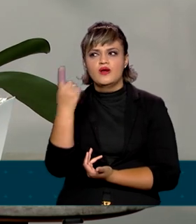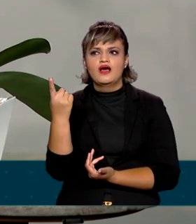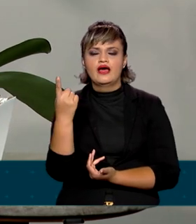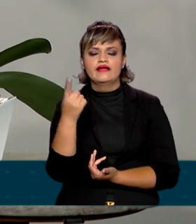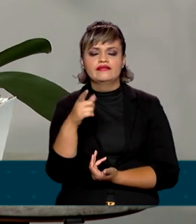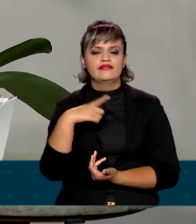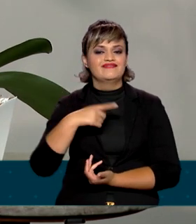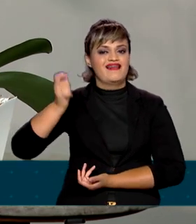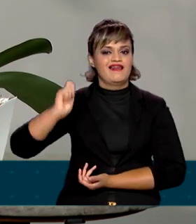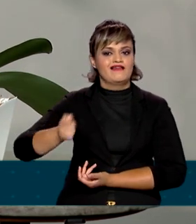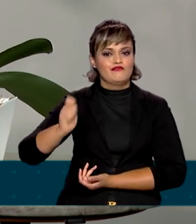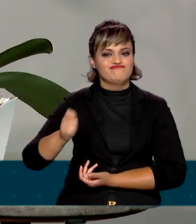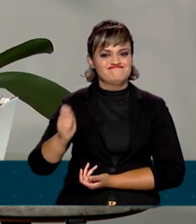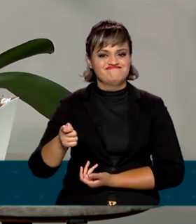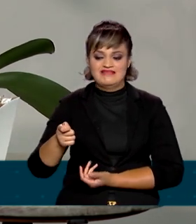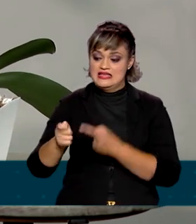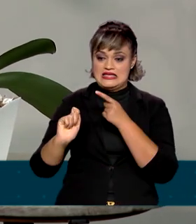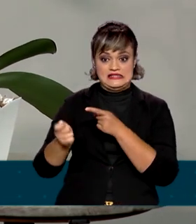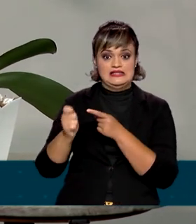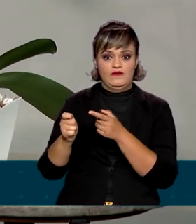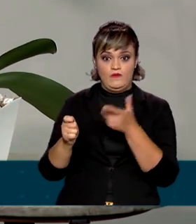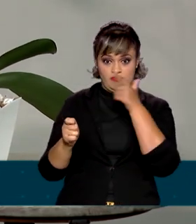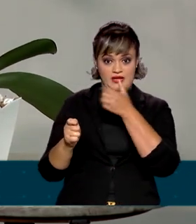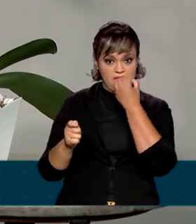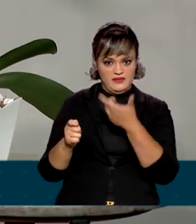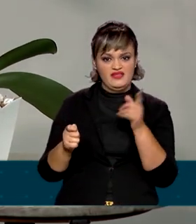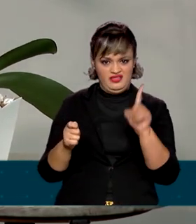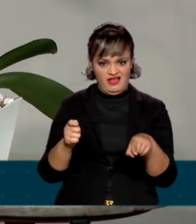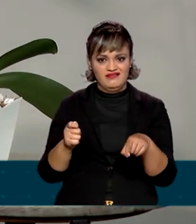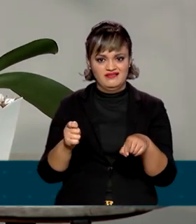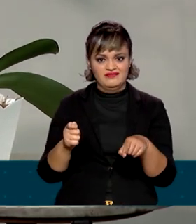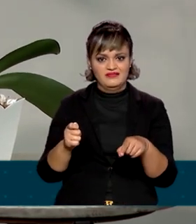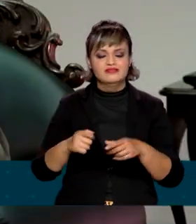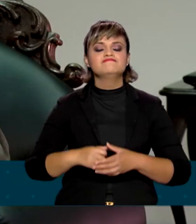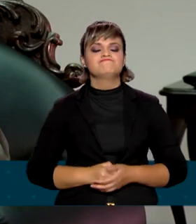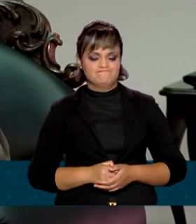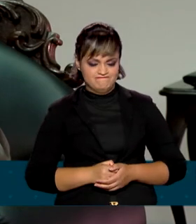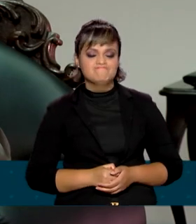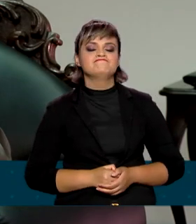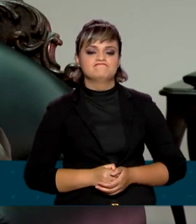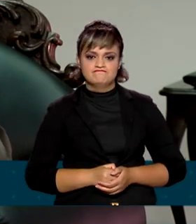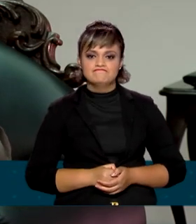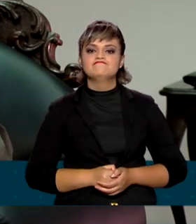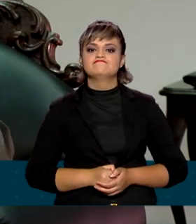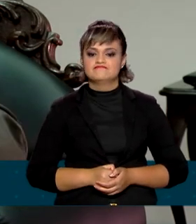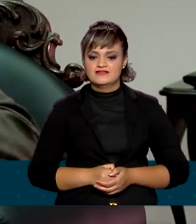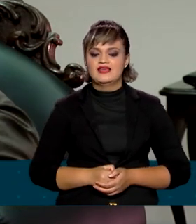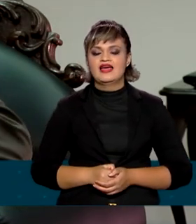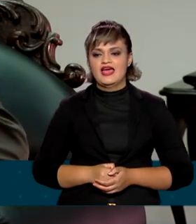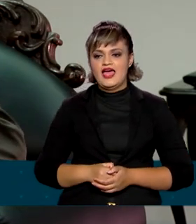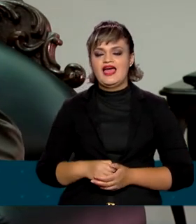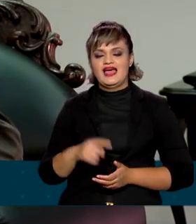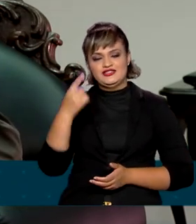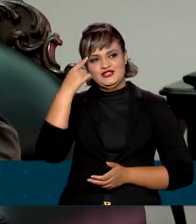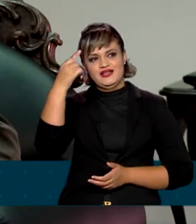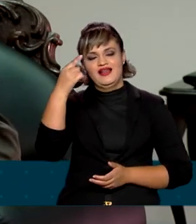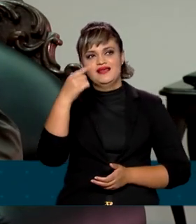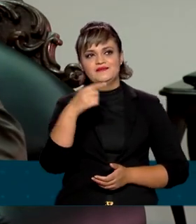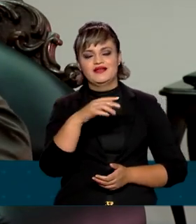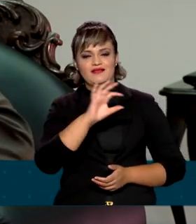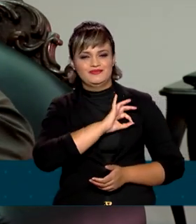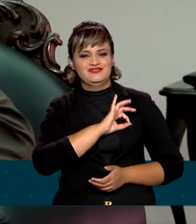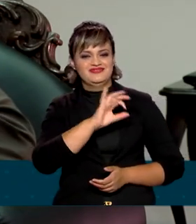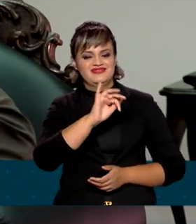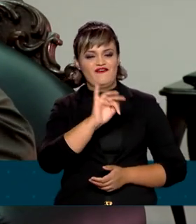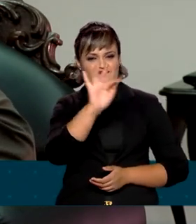realizados leilões é isso é um é muito grande também eu no final né amiga você é uma visão que a gente traz da Polícia Federal a